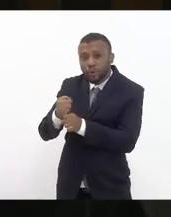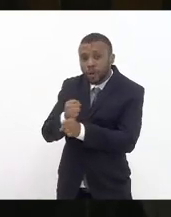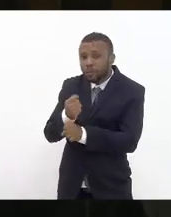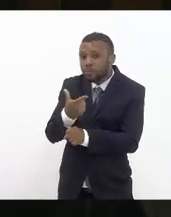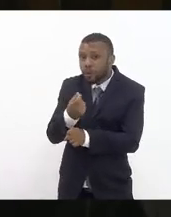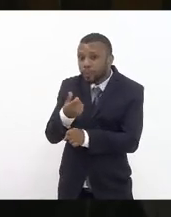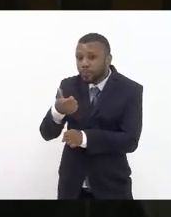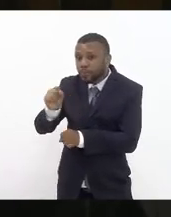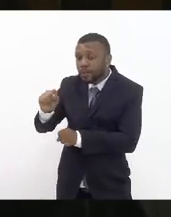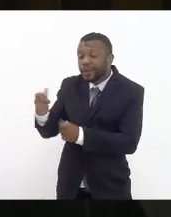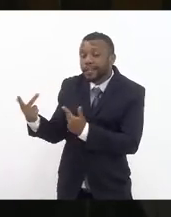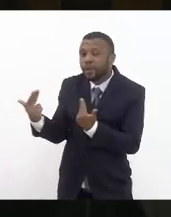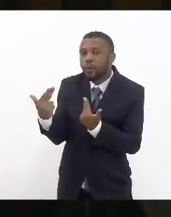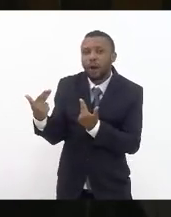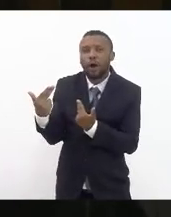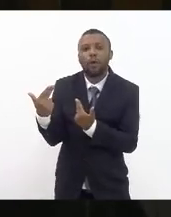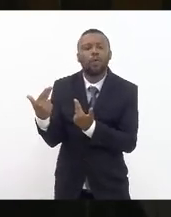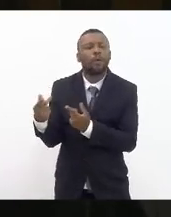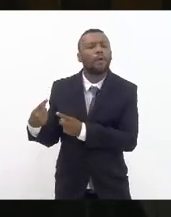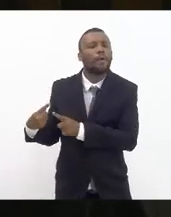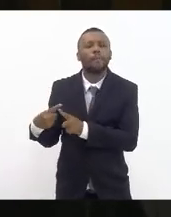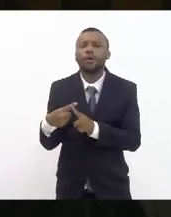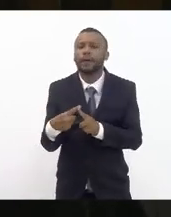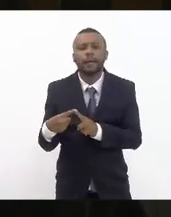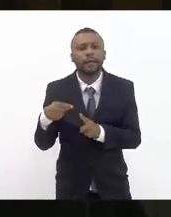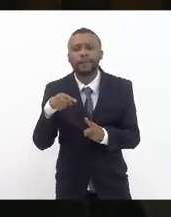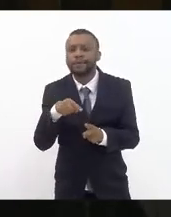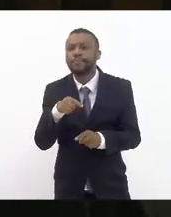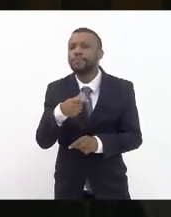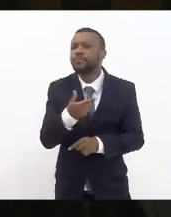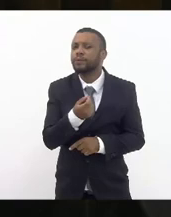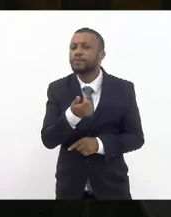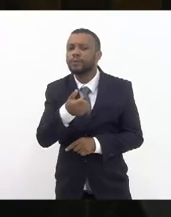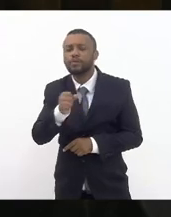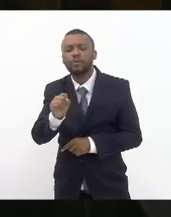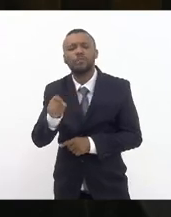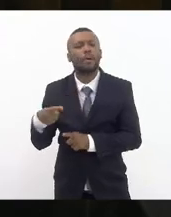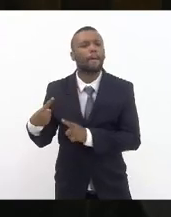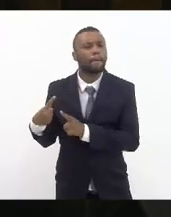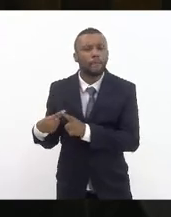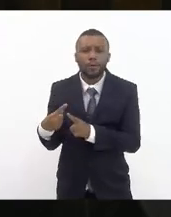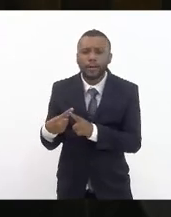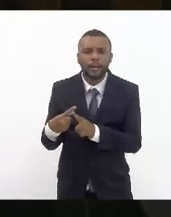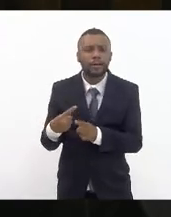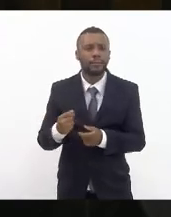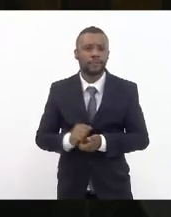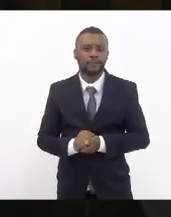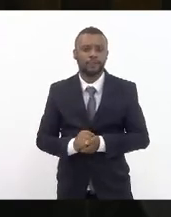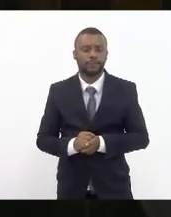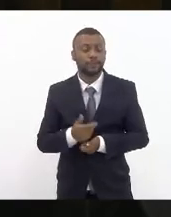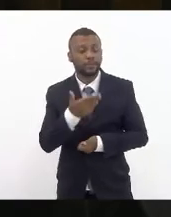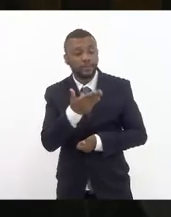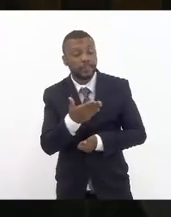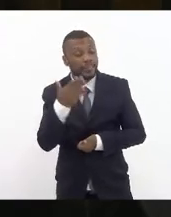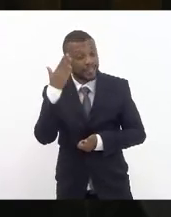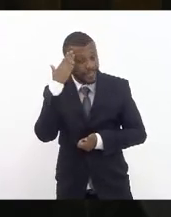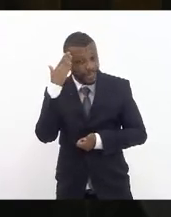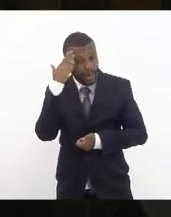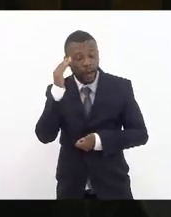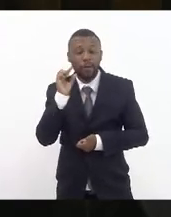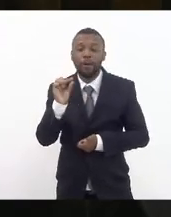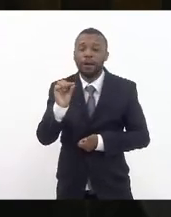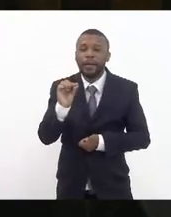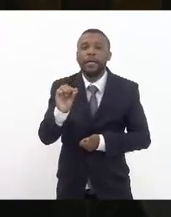2018. E por que 2018, deputada Lucinha? Sabe bem, Vossa Excelência,